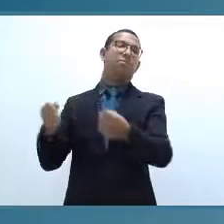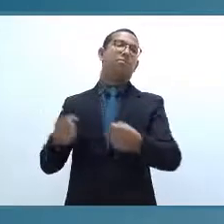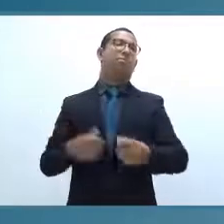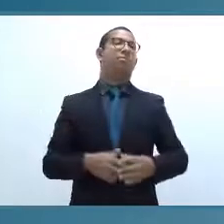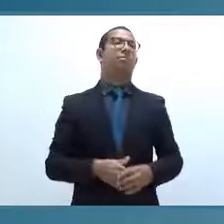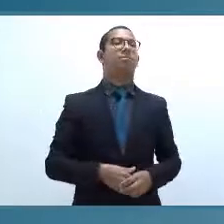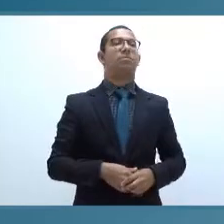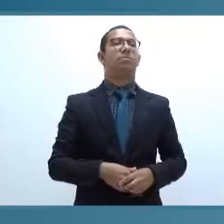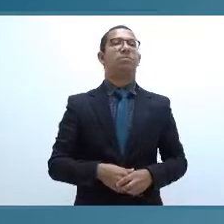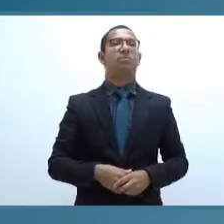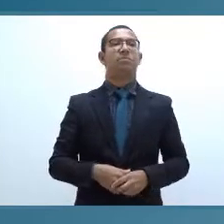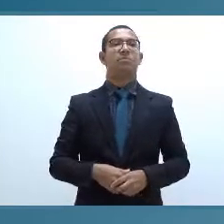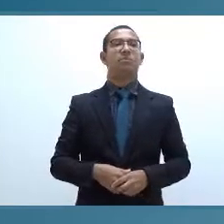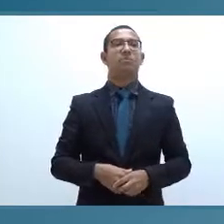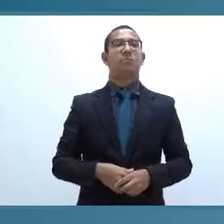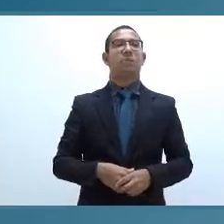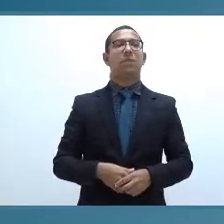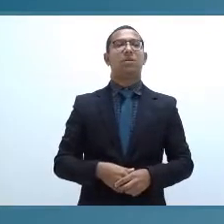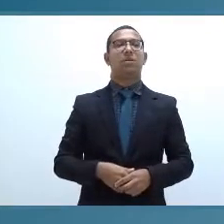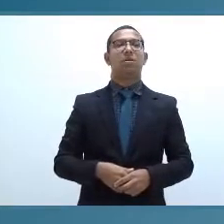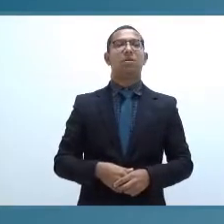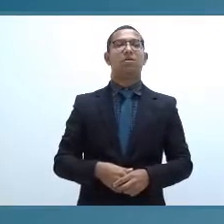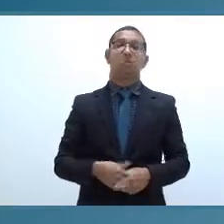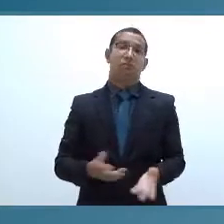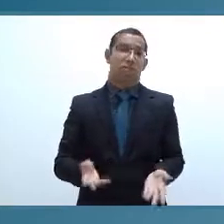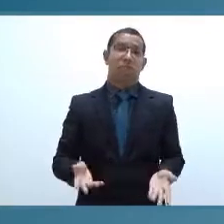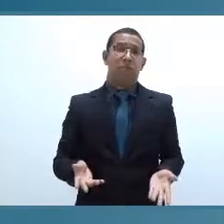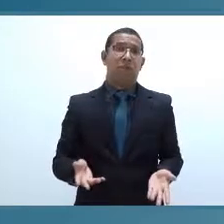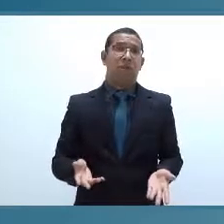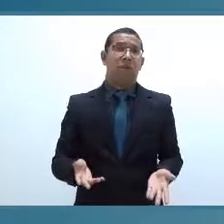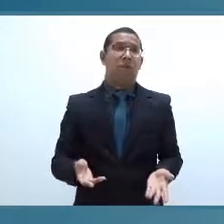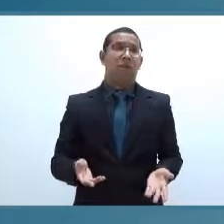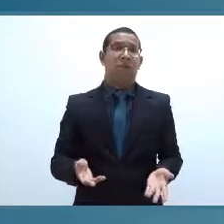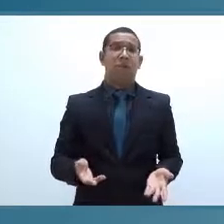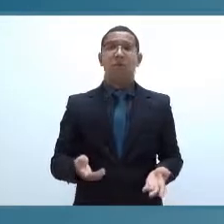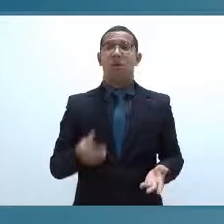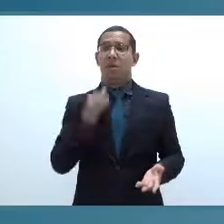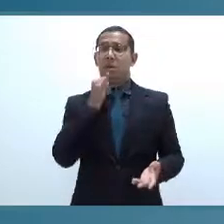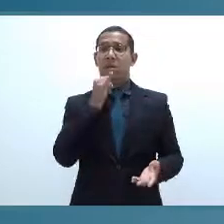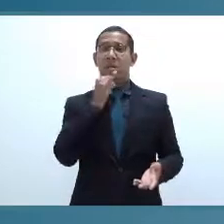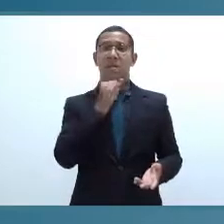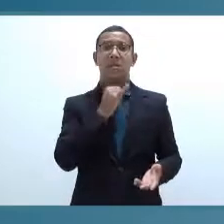a aeronave, de autonomia, de toda a cabeça, de toda a autonomia.